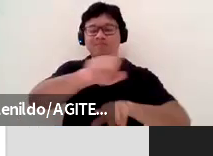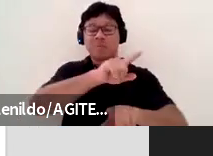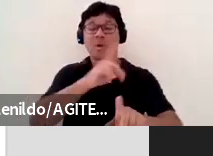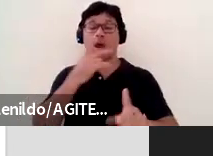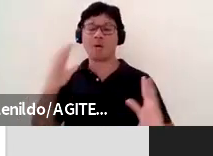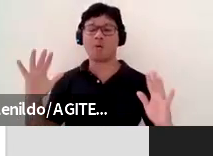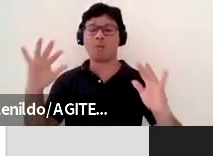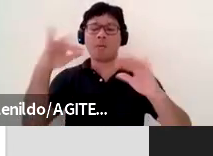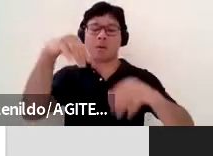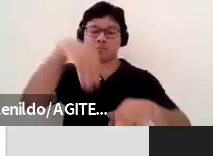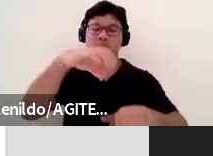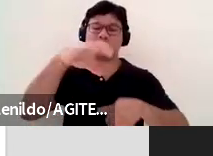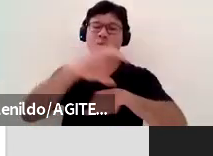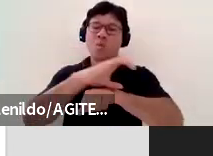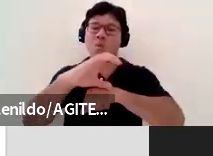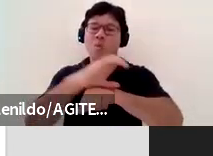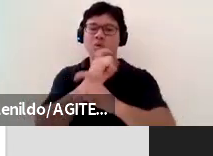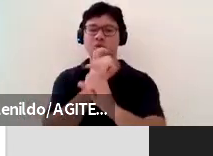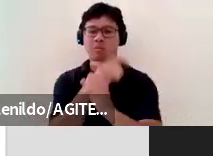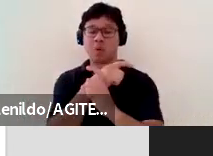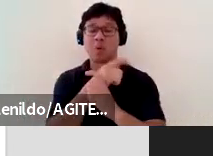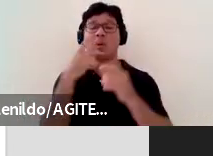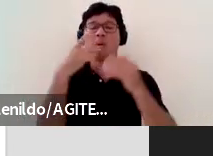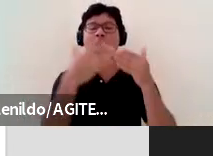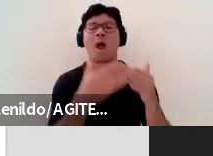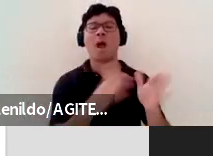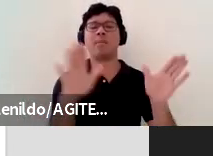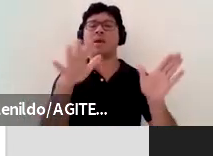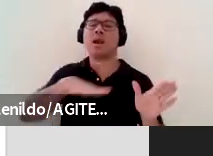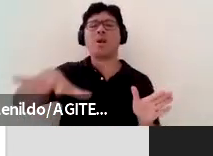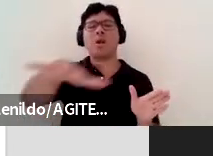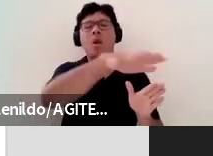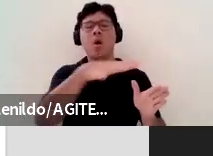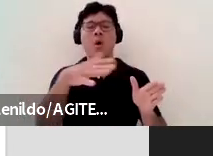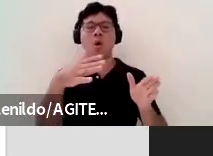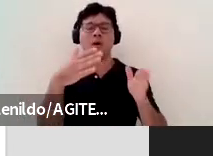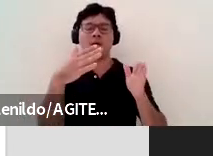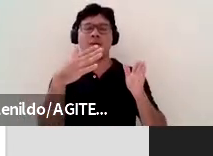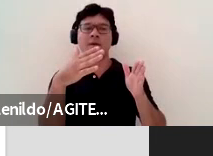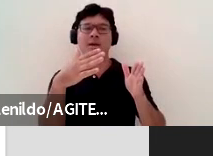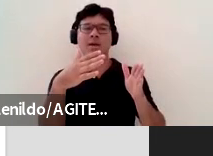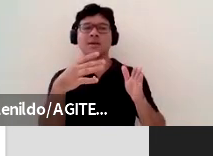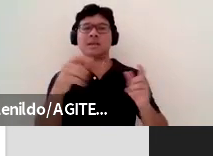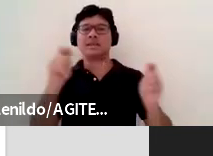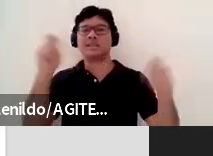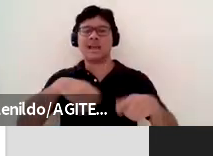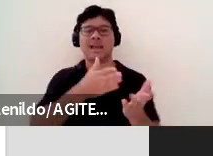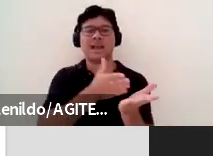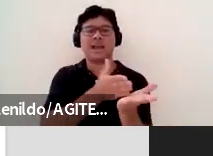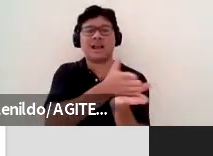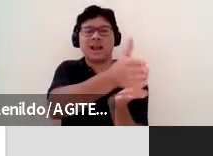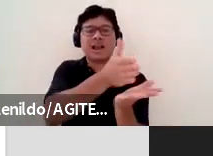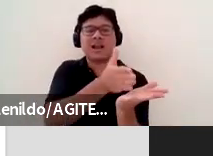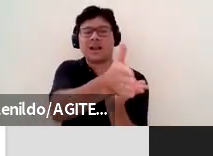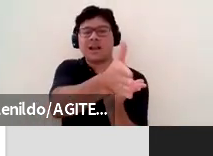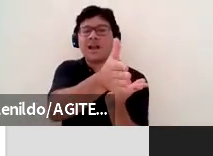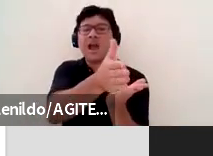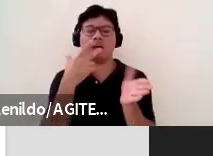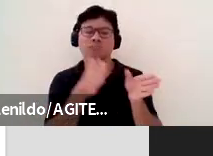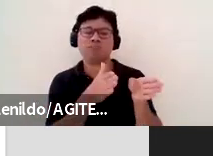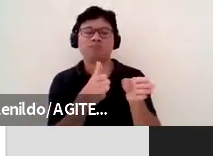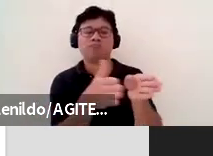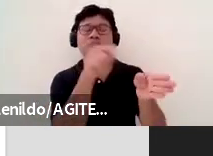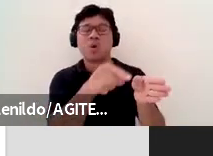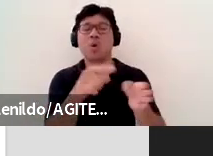essa abertura, né, para um novo panorama, para uma nova possibilidade de carreira, né? E o curso de um